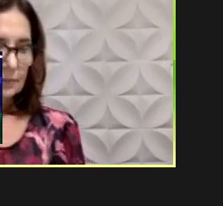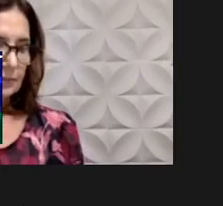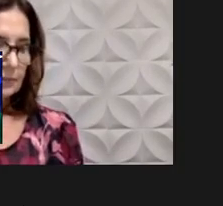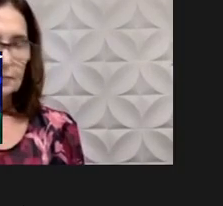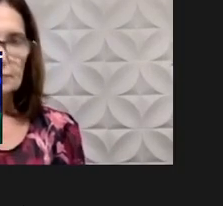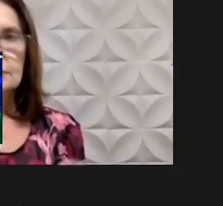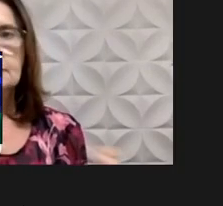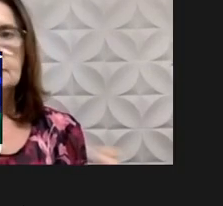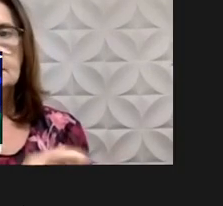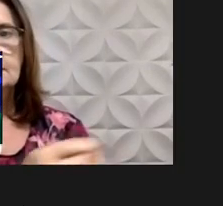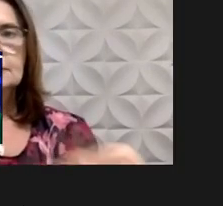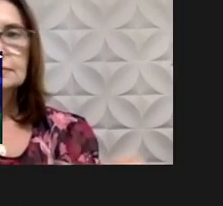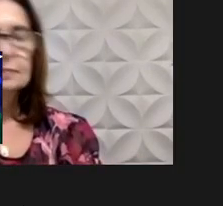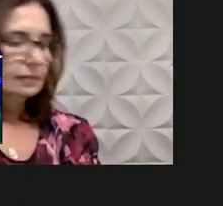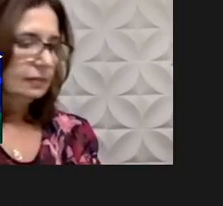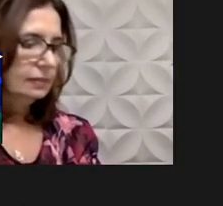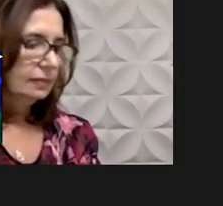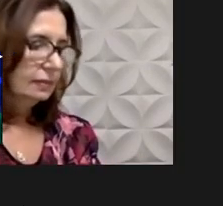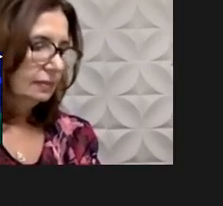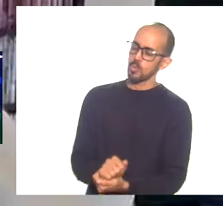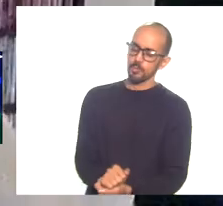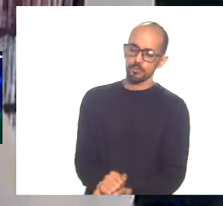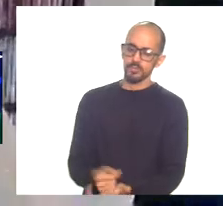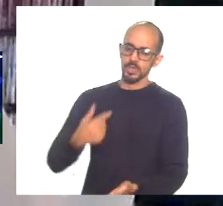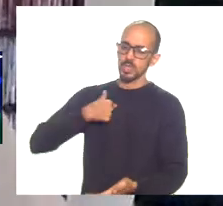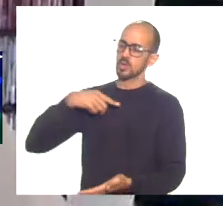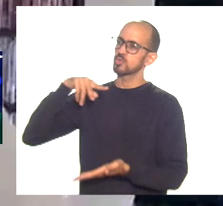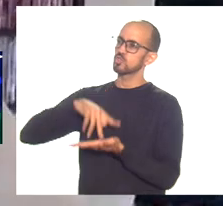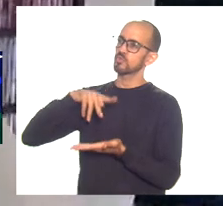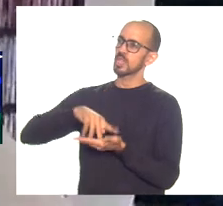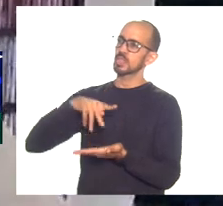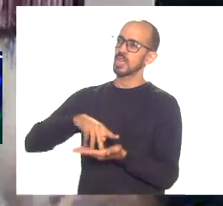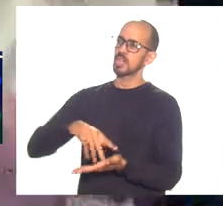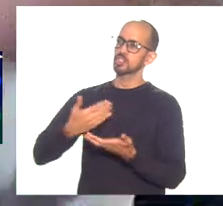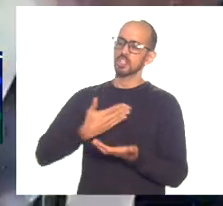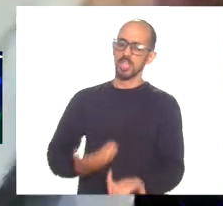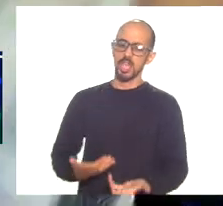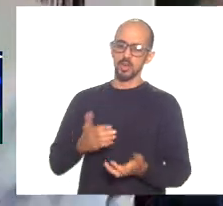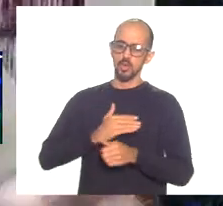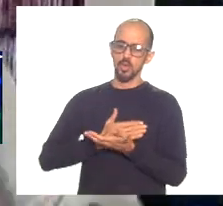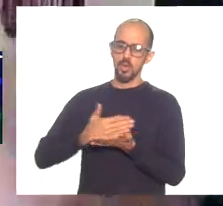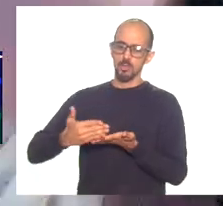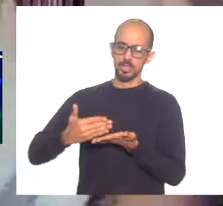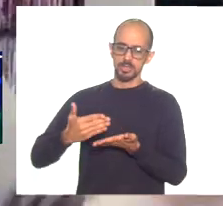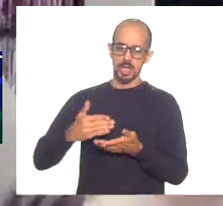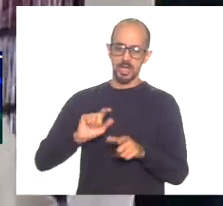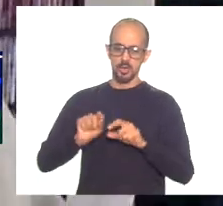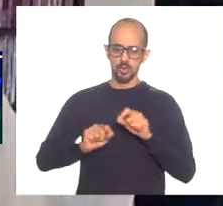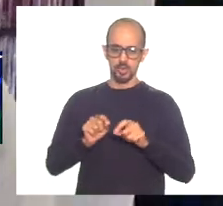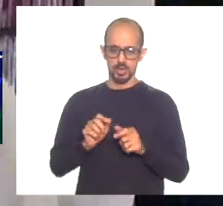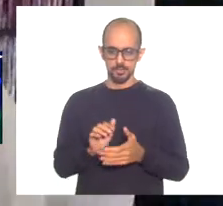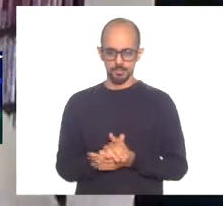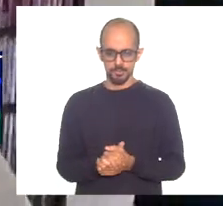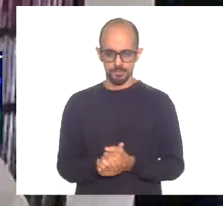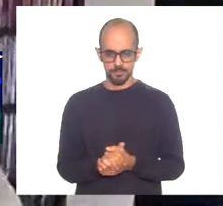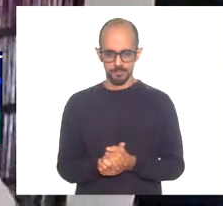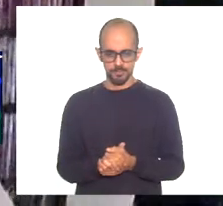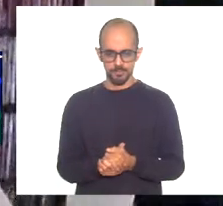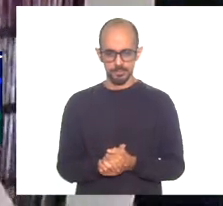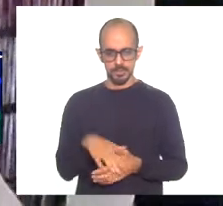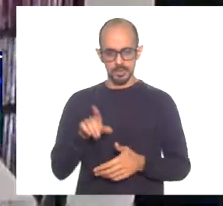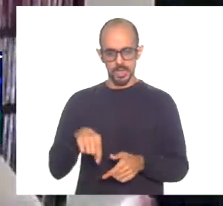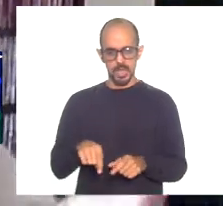foi não felicidade bom eu sinceramente quero conversar um pouco a